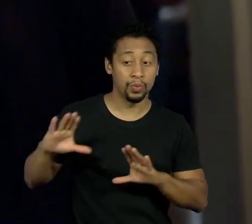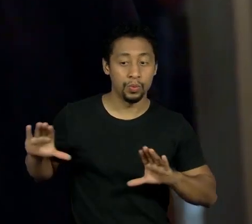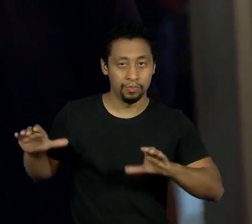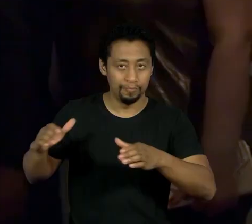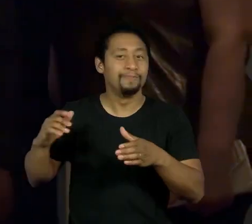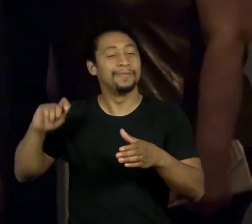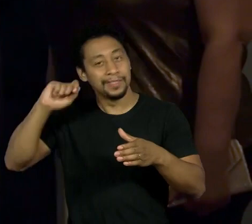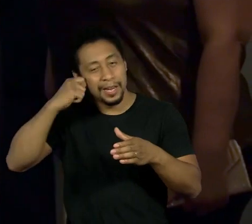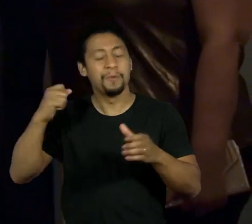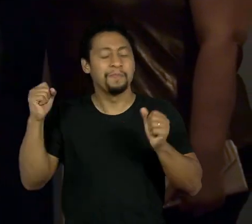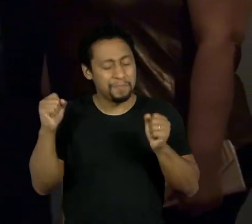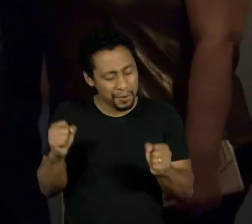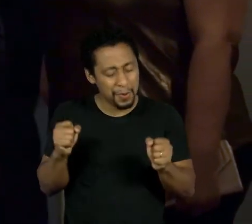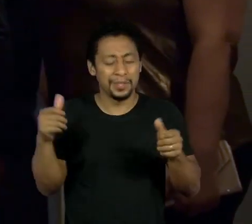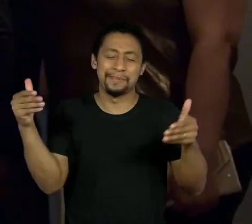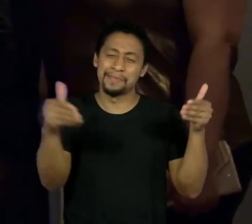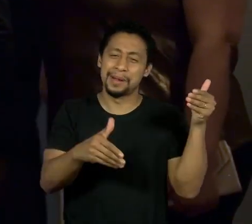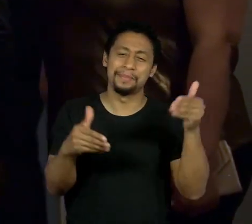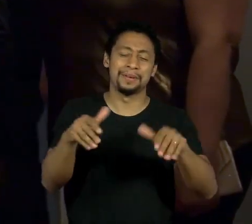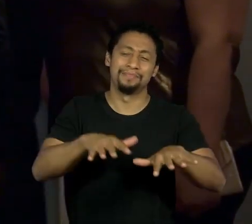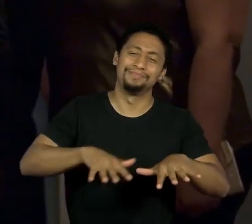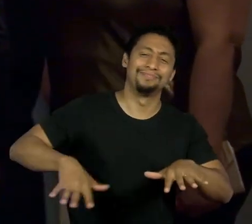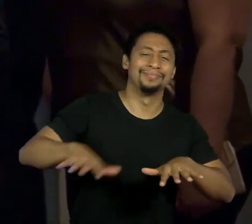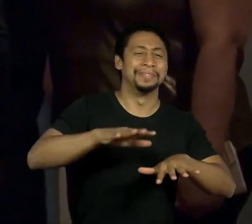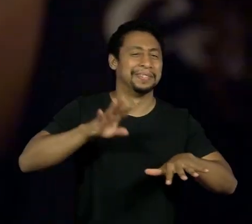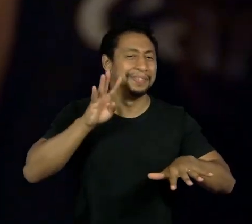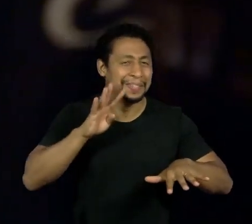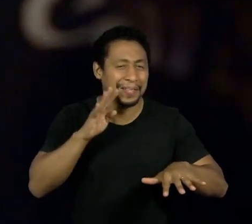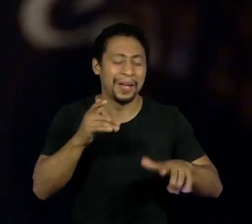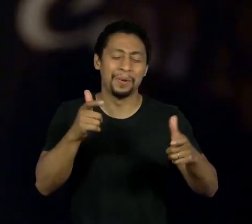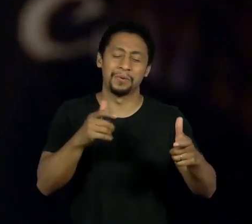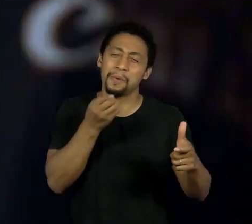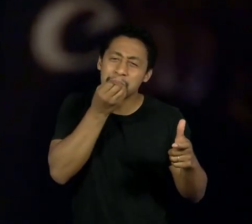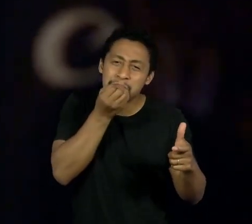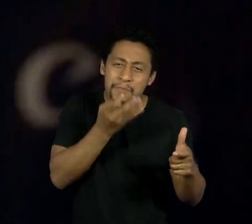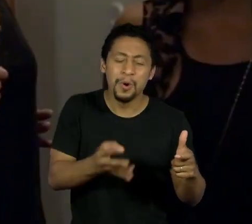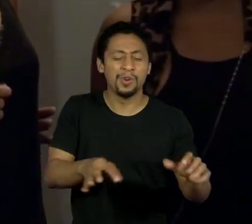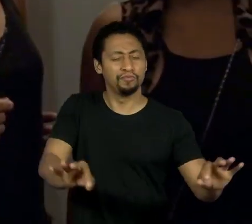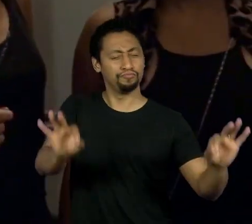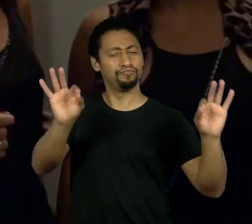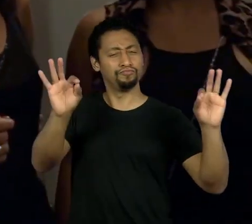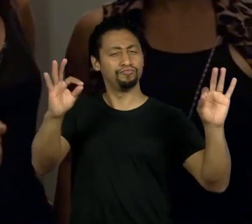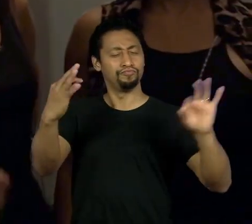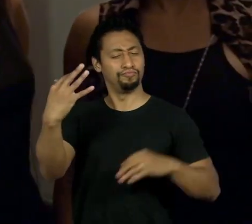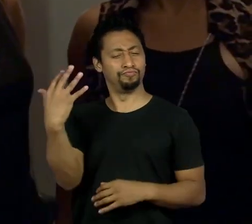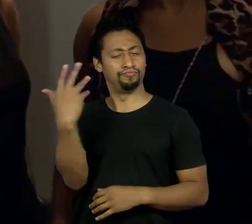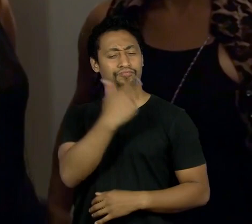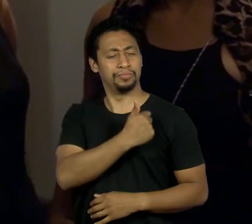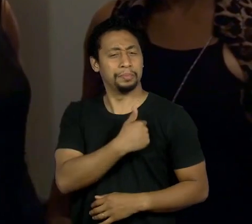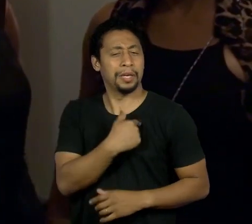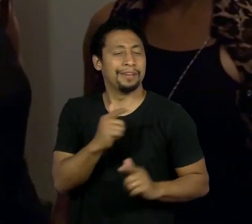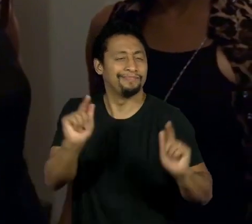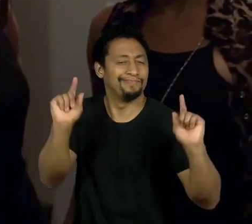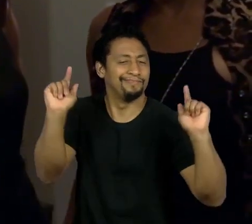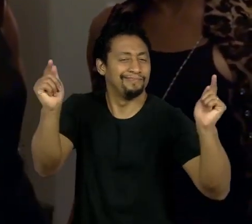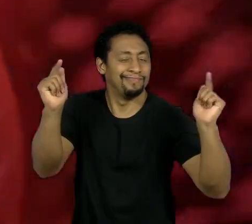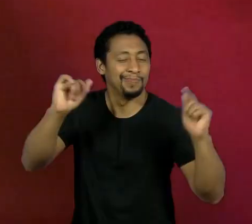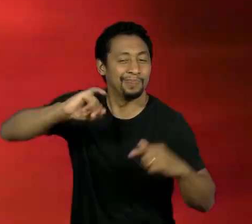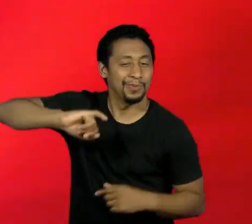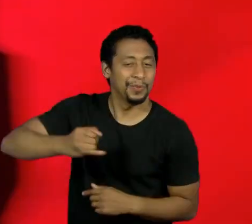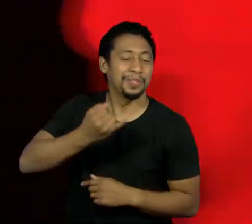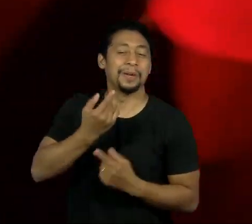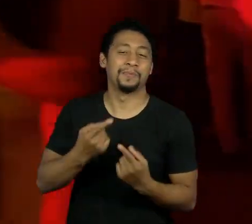se reunir num lugar bacana, com uma boa localidade, um lugar chique, elegante, para curtir música de